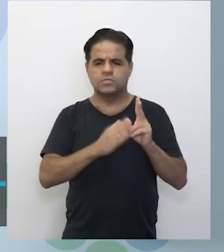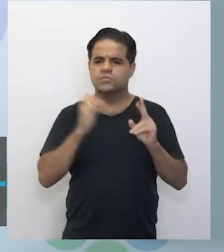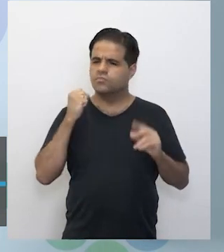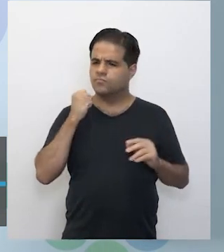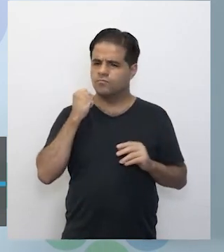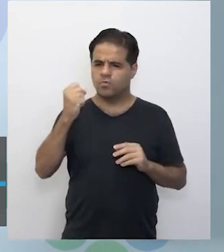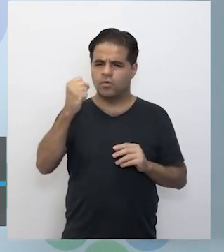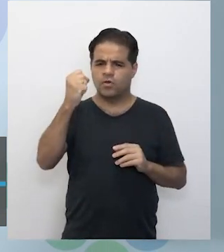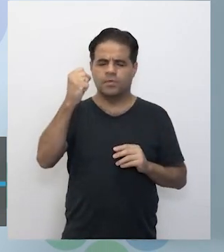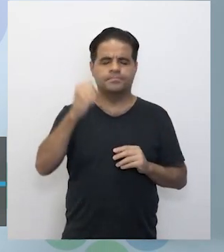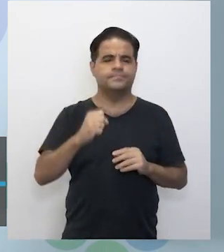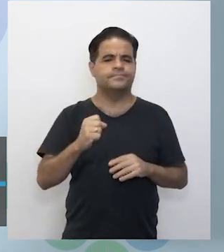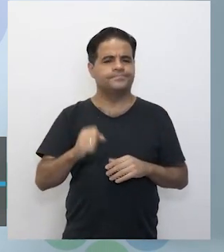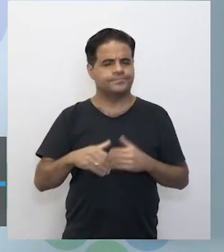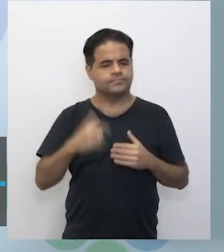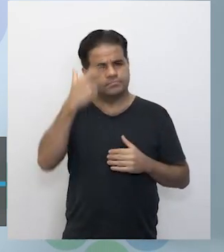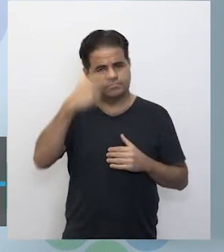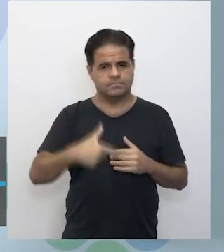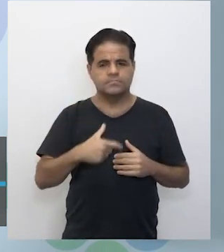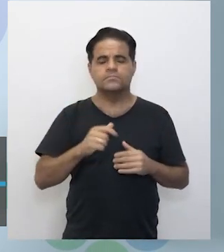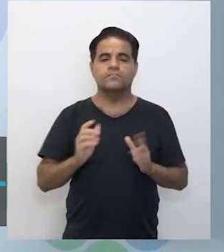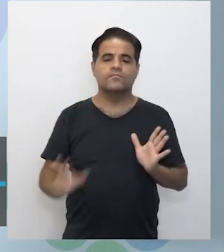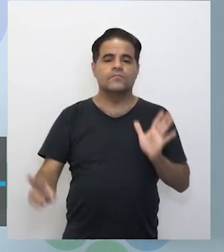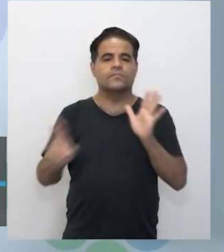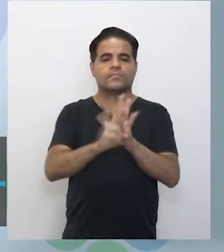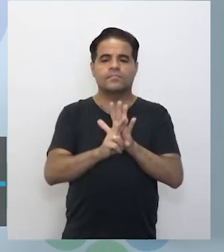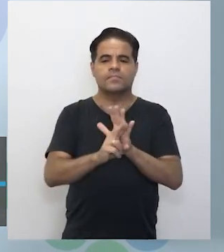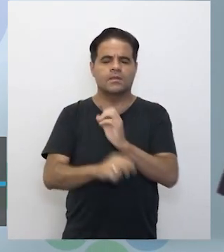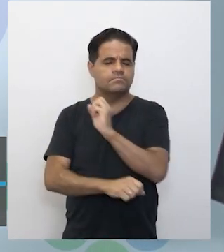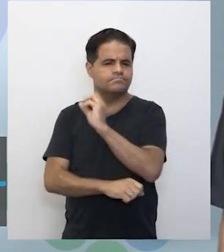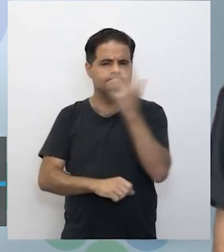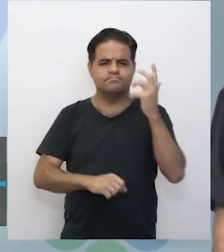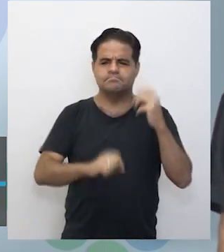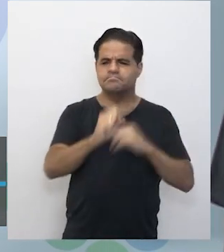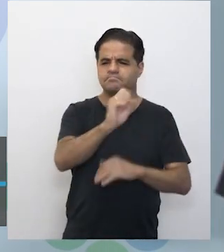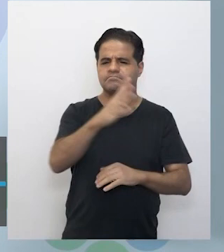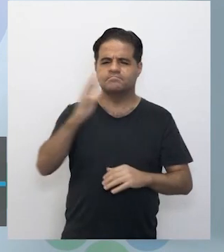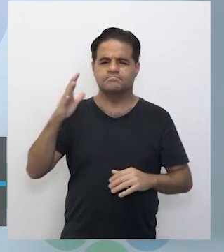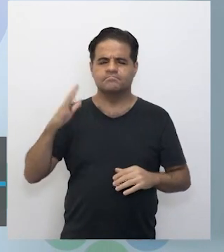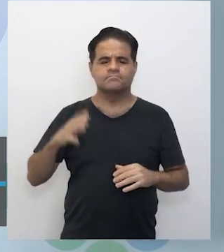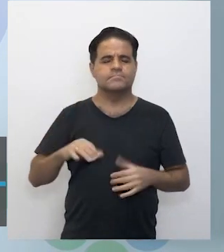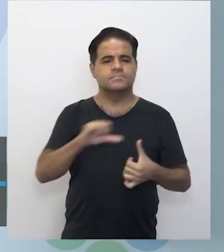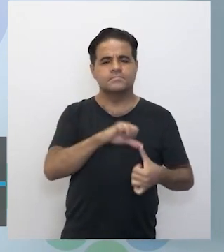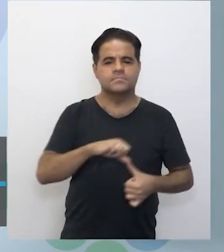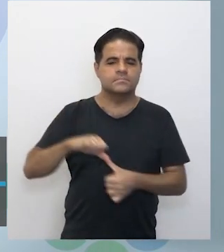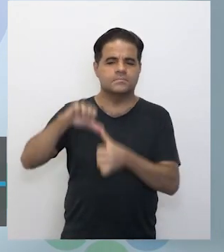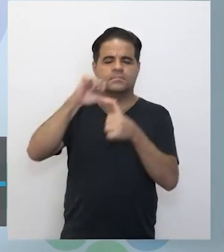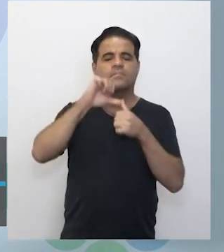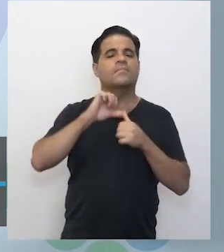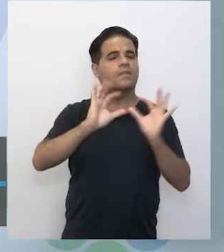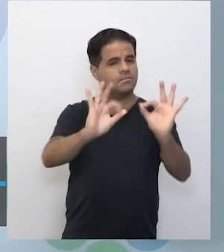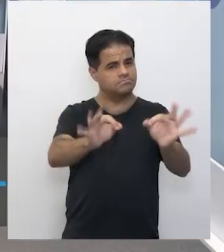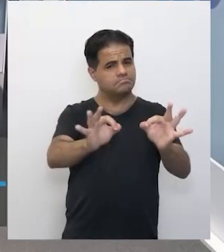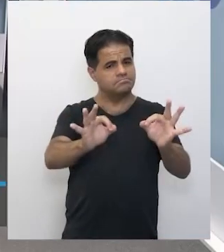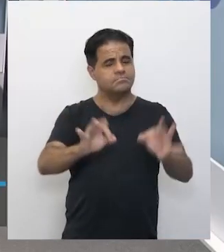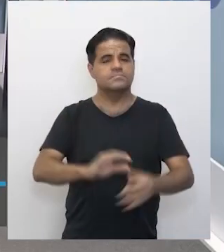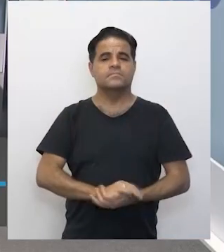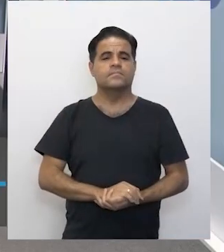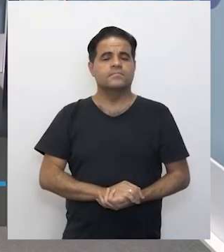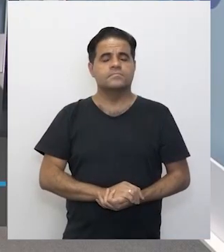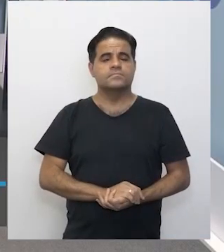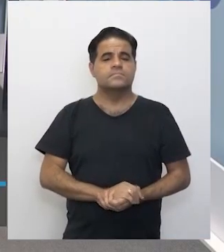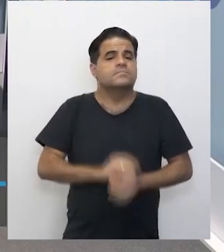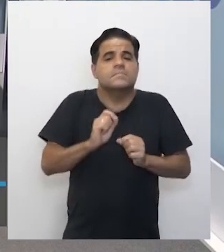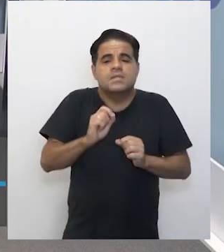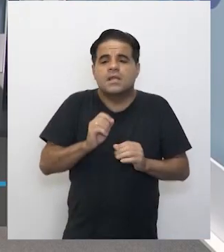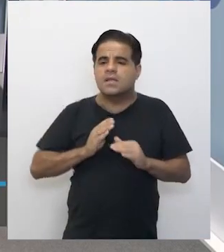forte, isto. Vamos lá, representa a natureza, povos nativos das Américas. É isso aí. Isso aí. Quem então